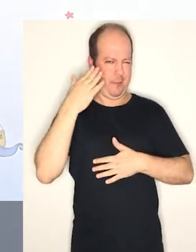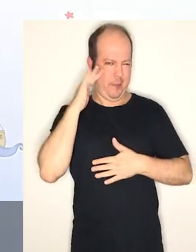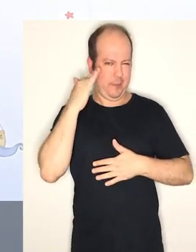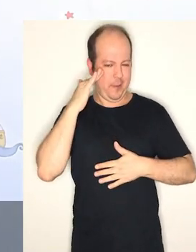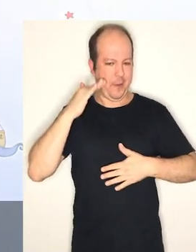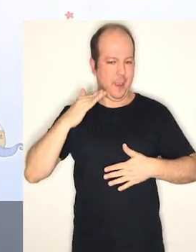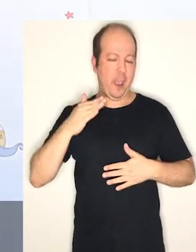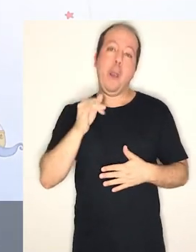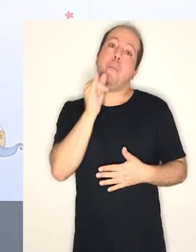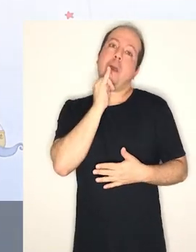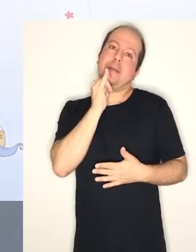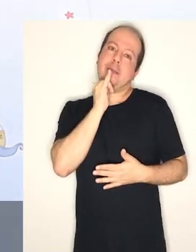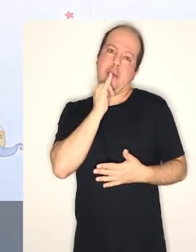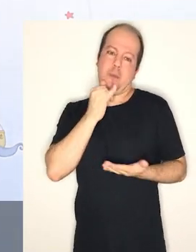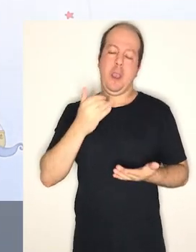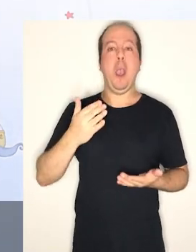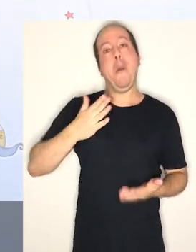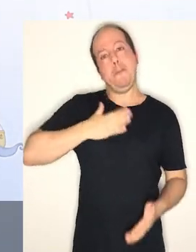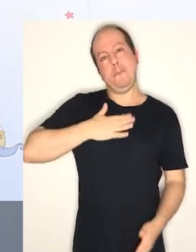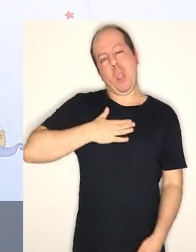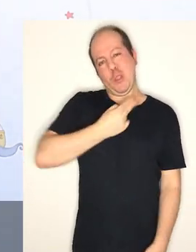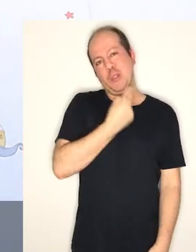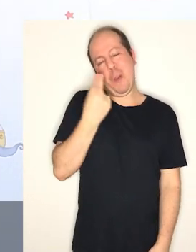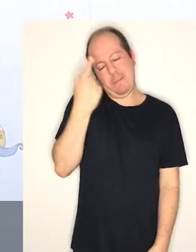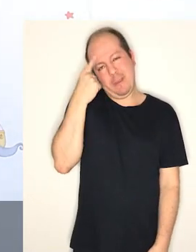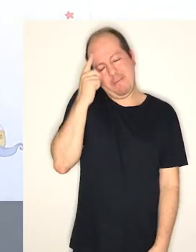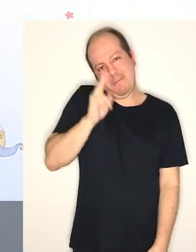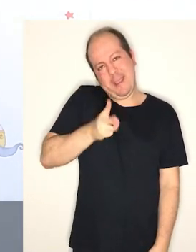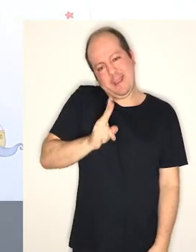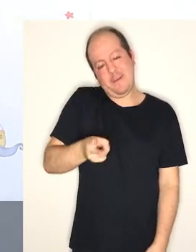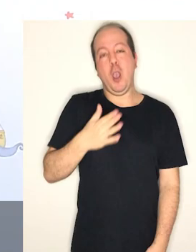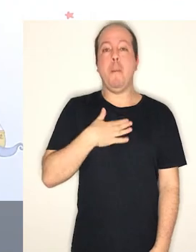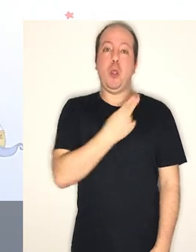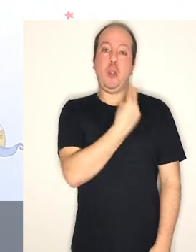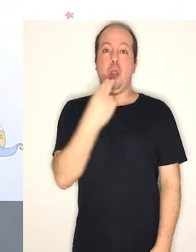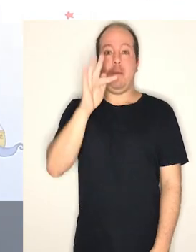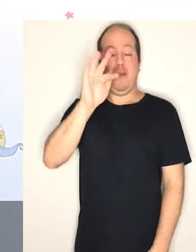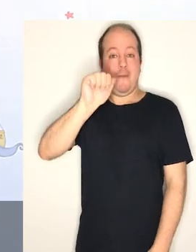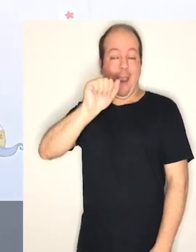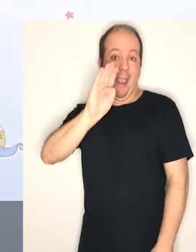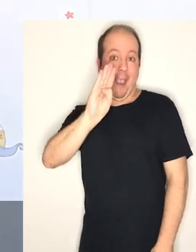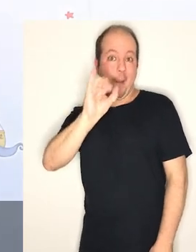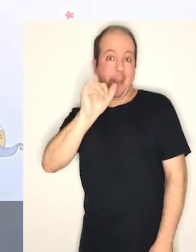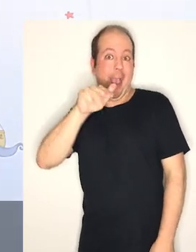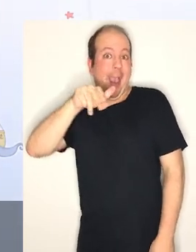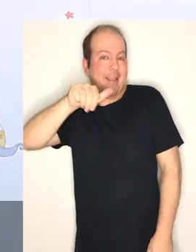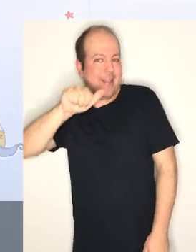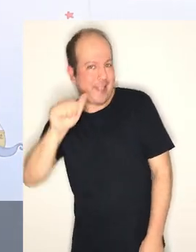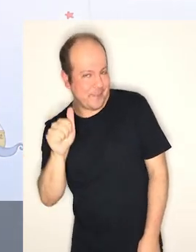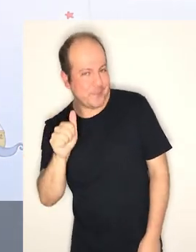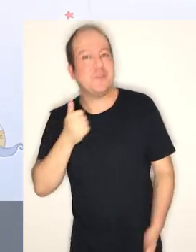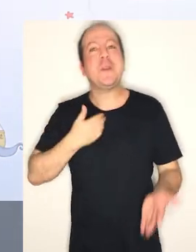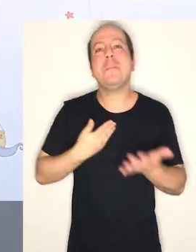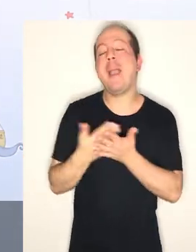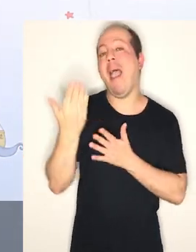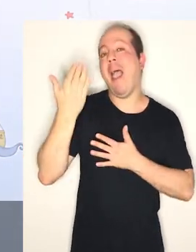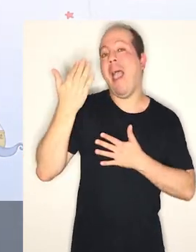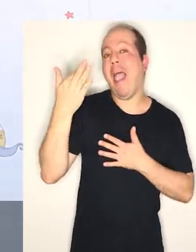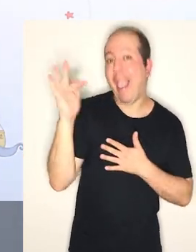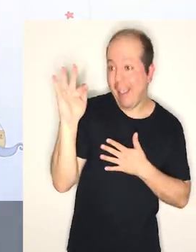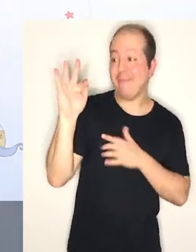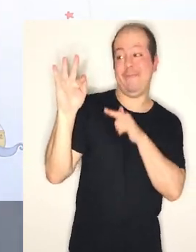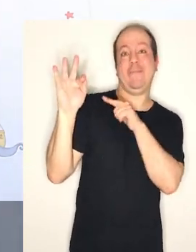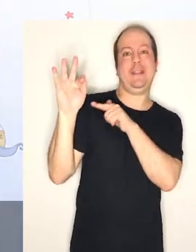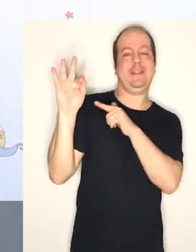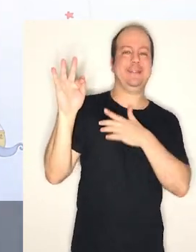o nome dela. Então, por exemplo, eu vou pensar em mim mesmo. Eu chamo Fabiana, então meu nome começa